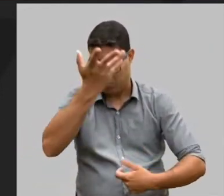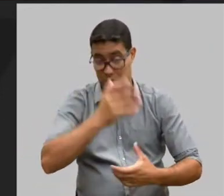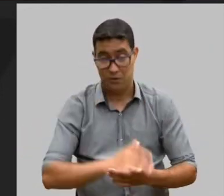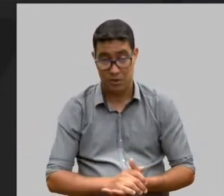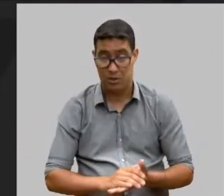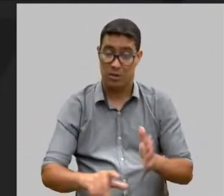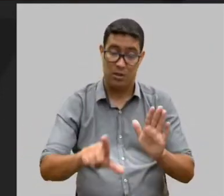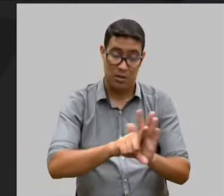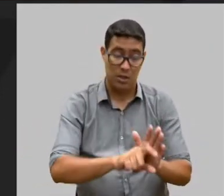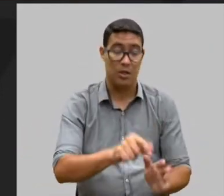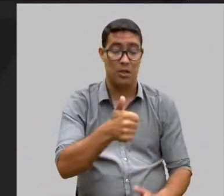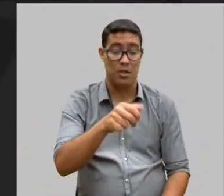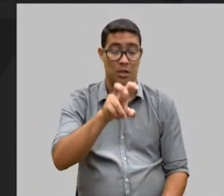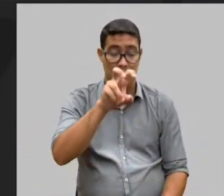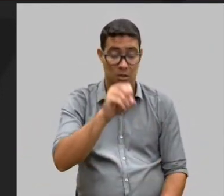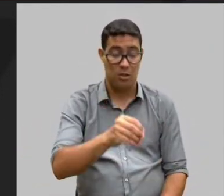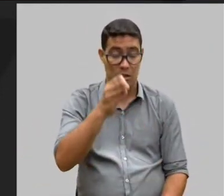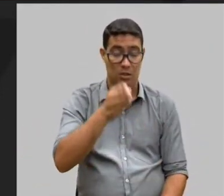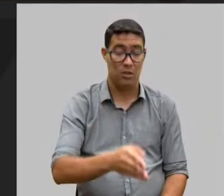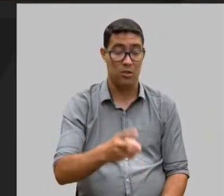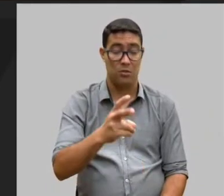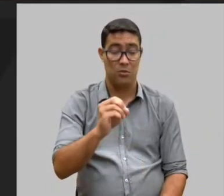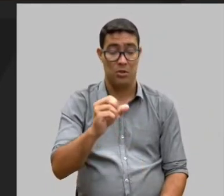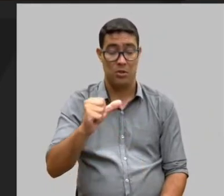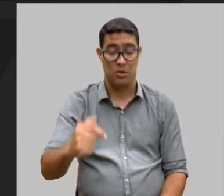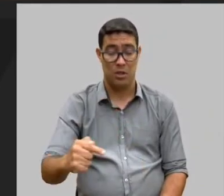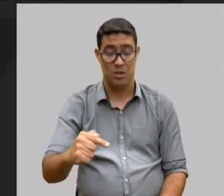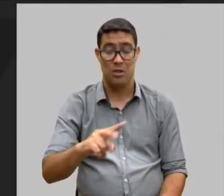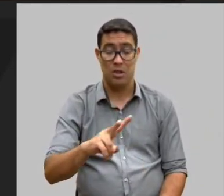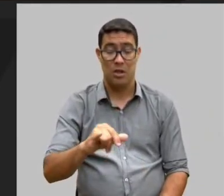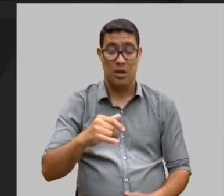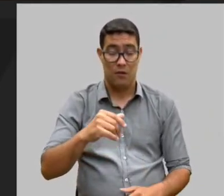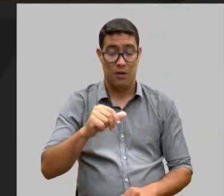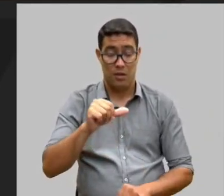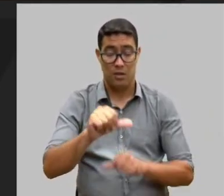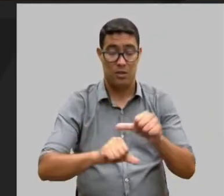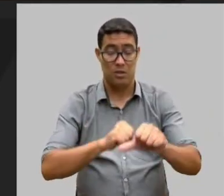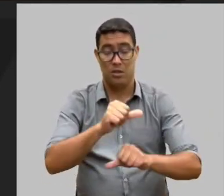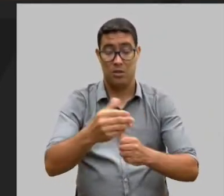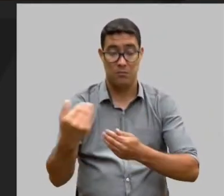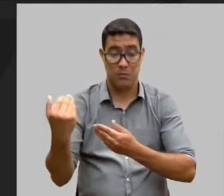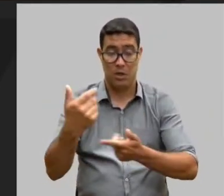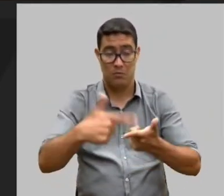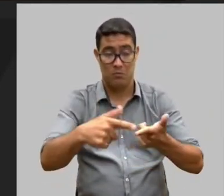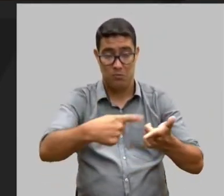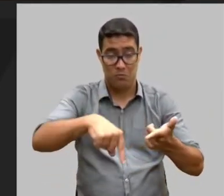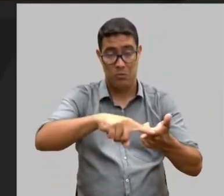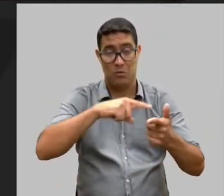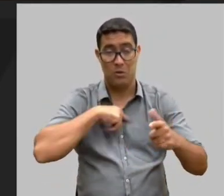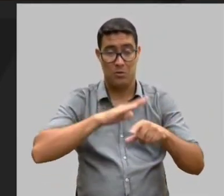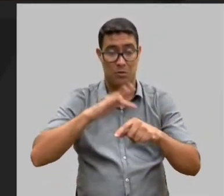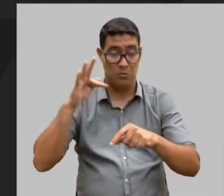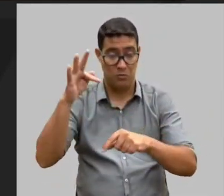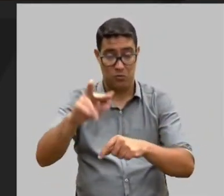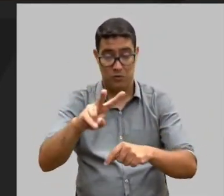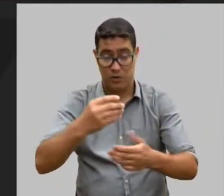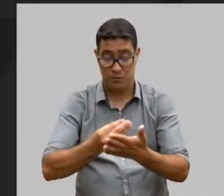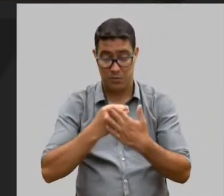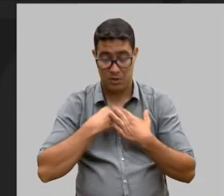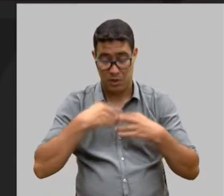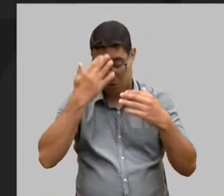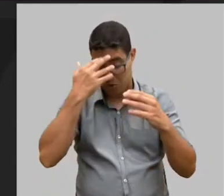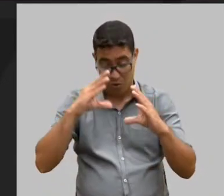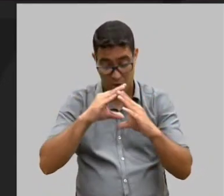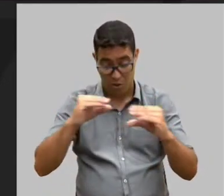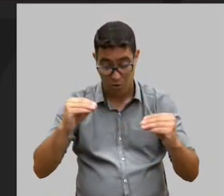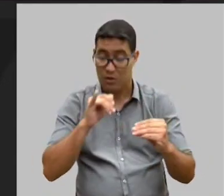lei 159/2017 is aí só vai o quê transferir um problema para o futuro vai dar um alívio eu sempre falo assim é é como se tivesse uma